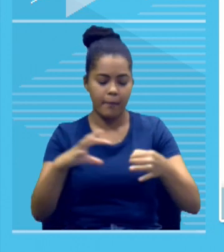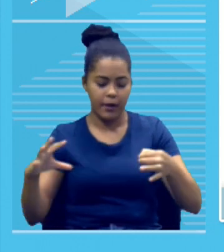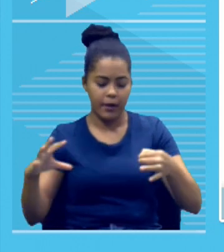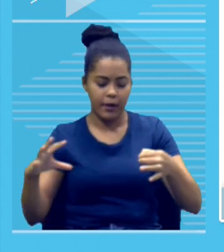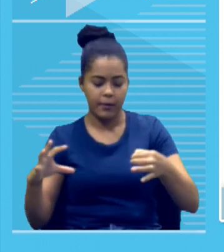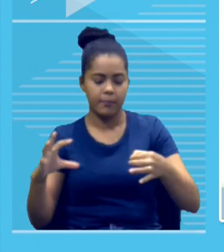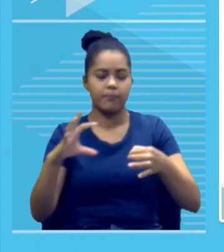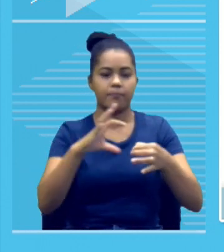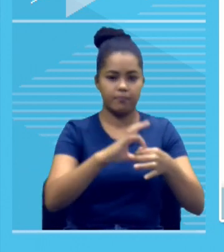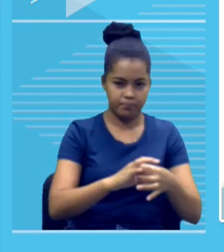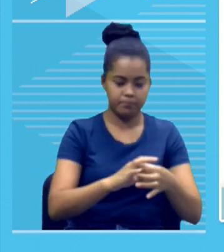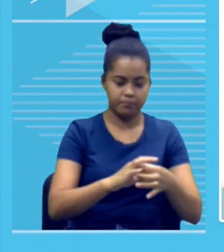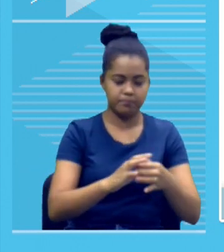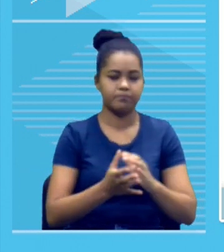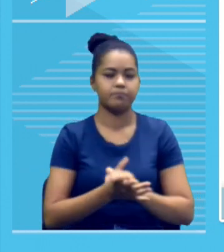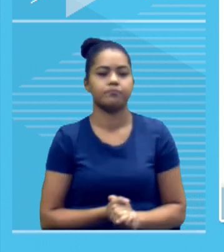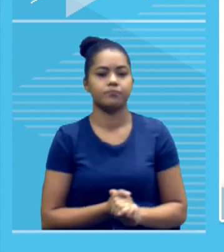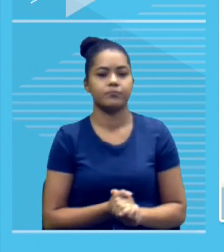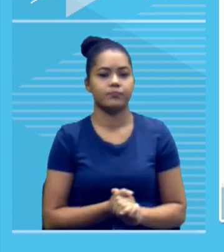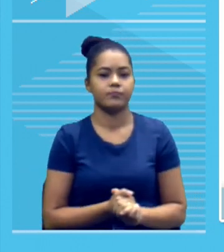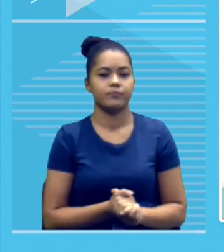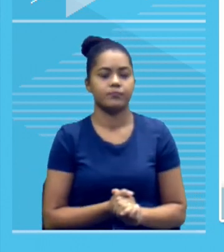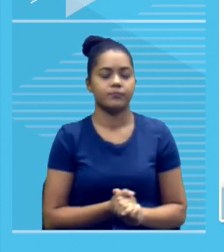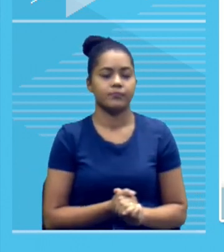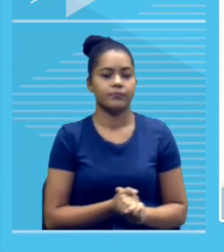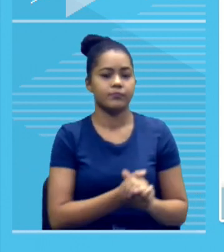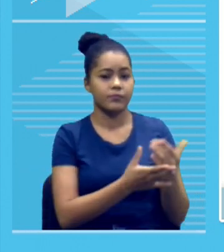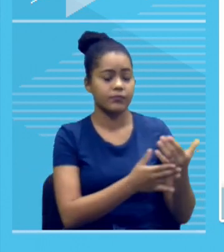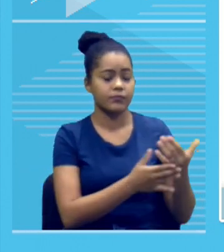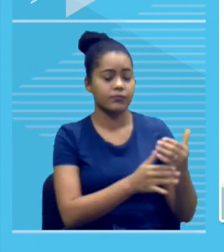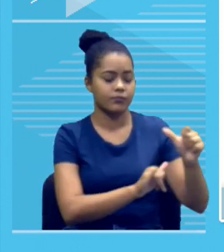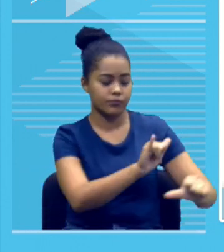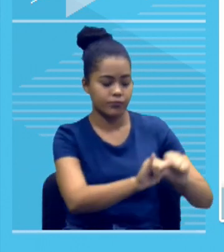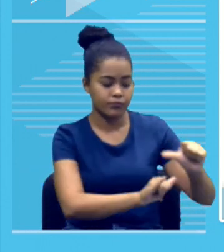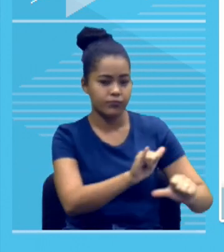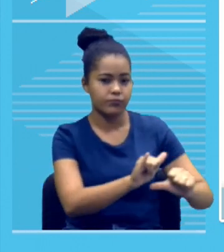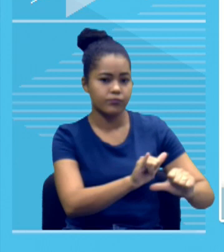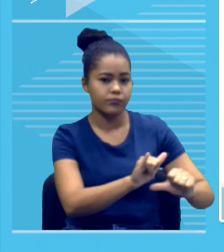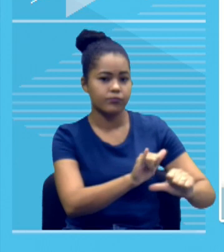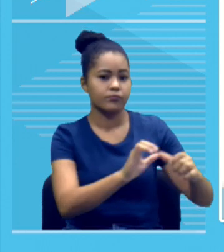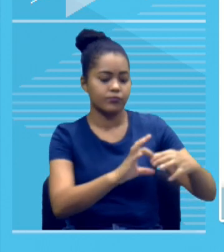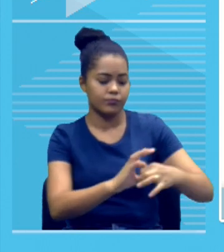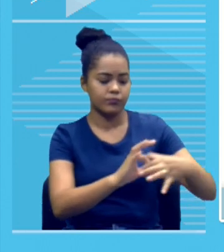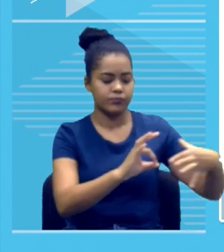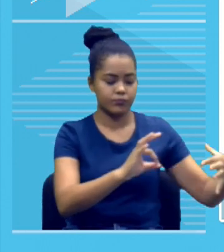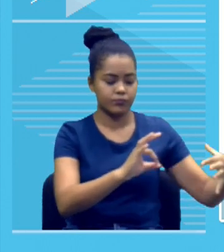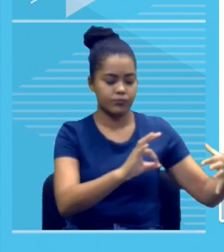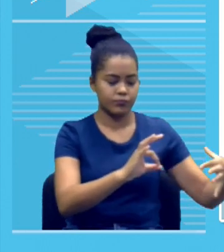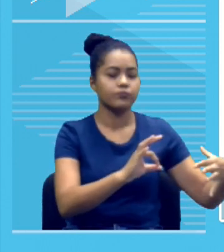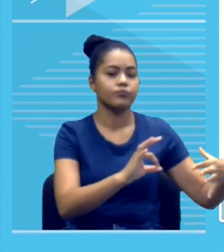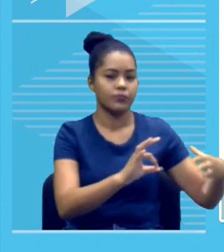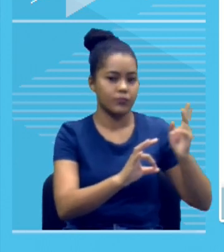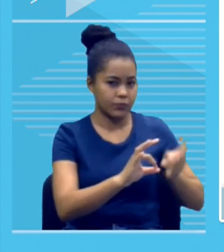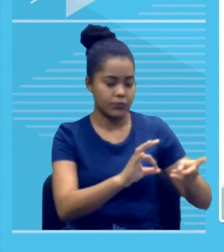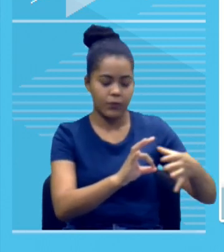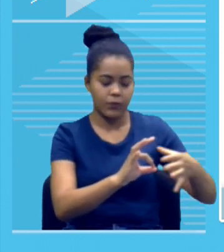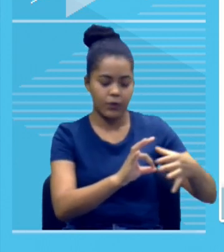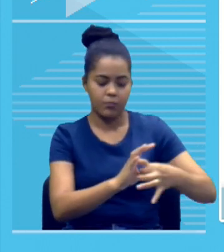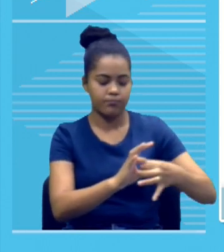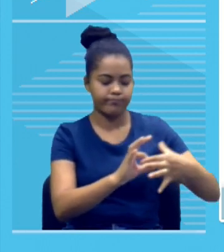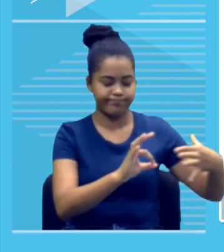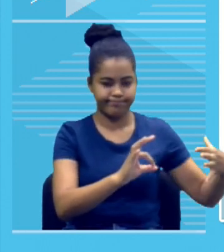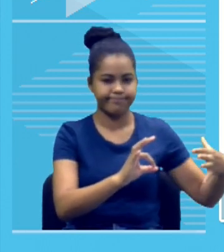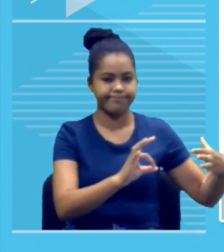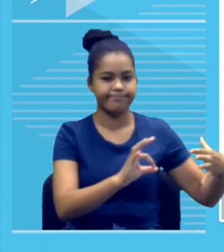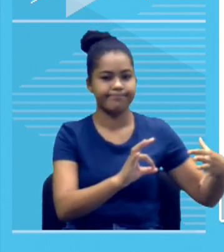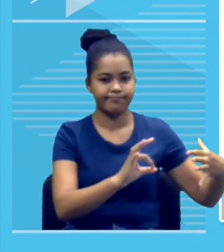na reação de eliminação, ocorre o quê? Ocorre apenas saída de ligantes. Por isso que vai sempre formar um